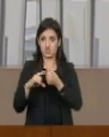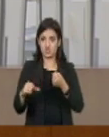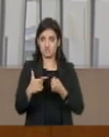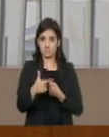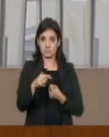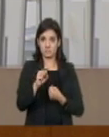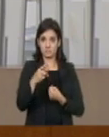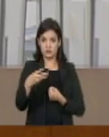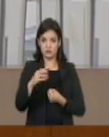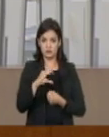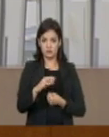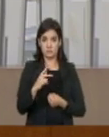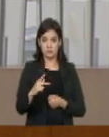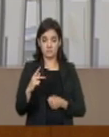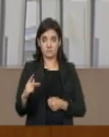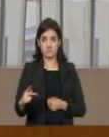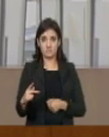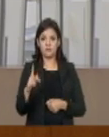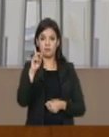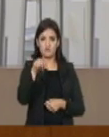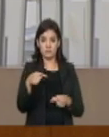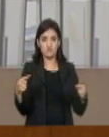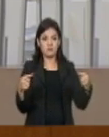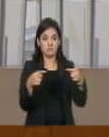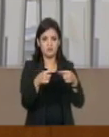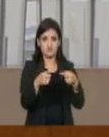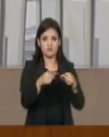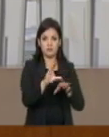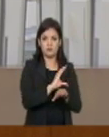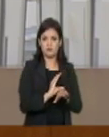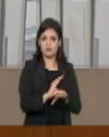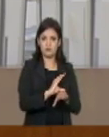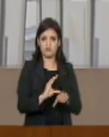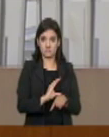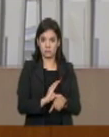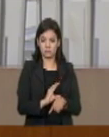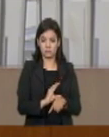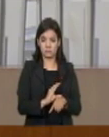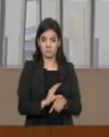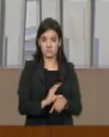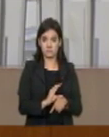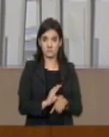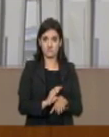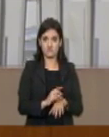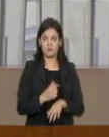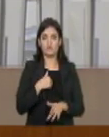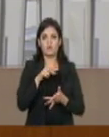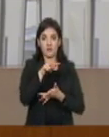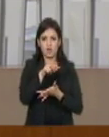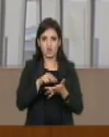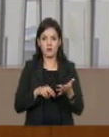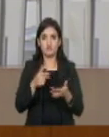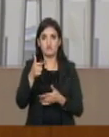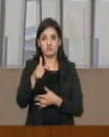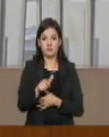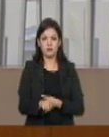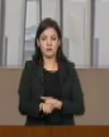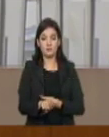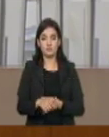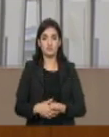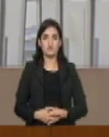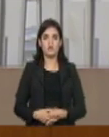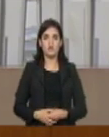CPP é compatível com a Constituição. Volto a ler os dispositivos. Plenário